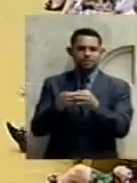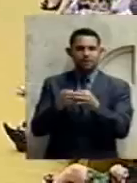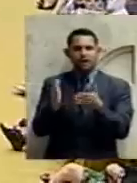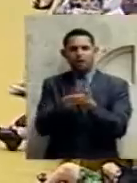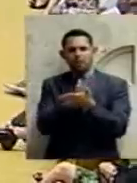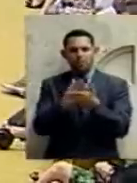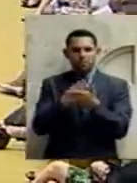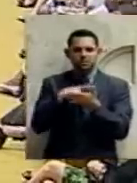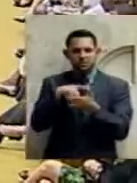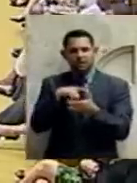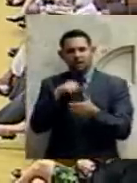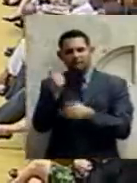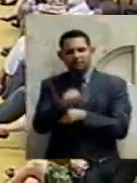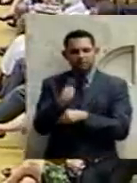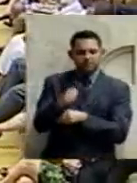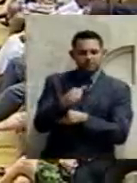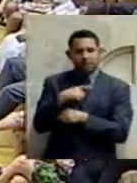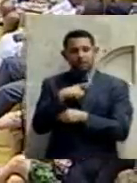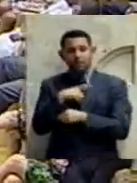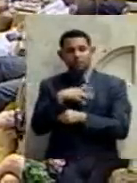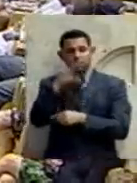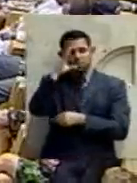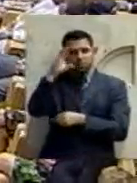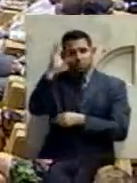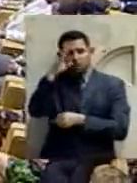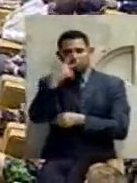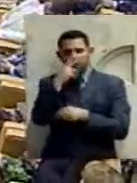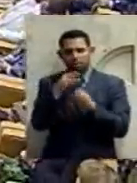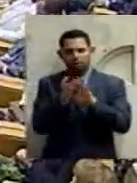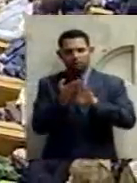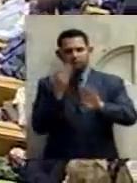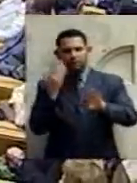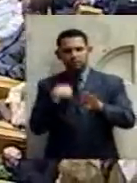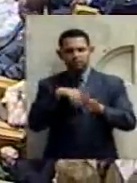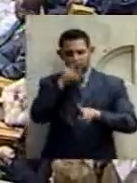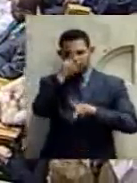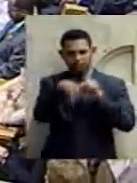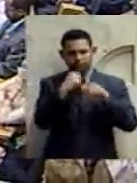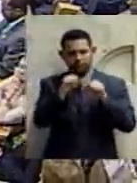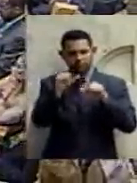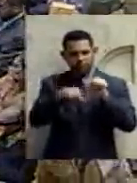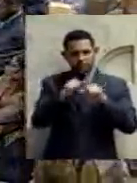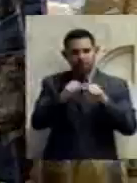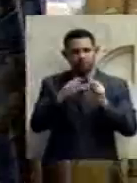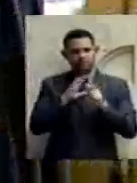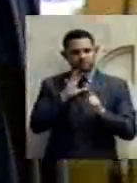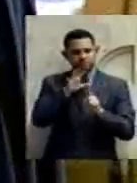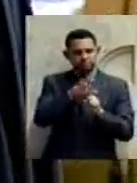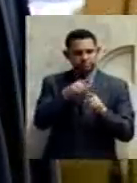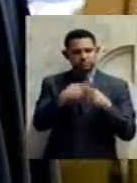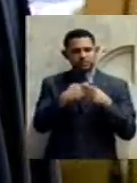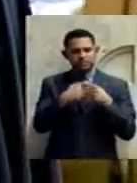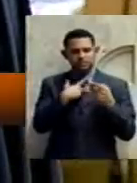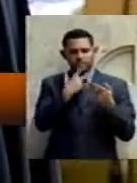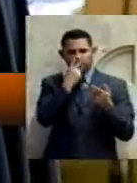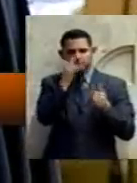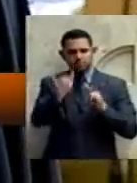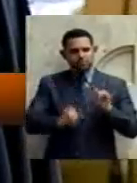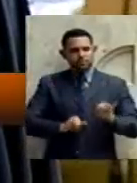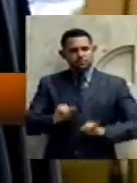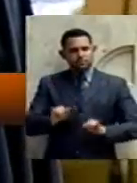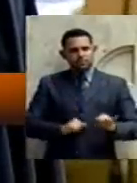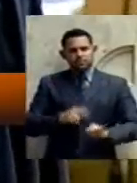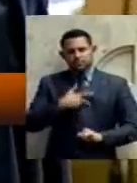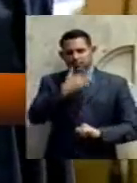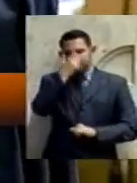paliativas, distantes da realidade e que não atingem a raiz do problema, apenas reforçam a imagem de um calvário para